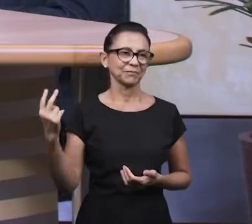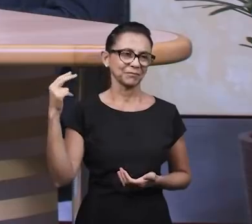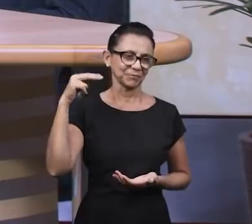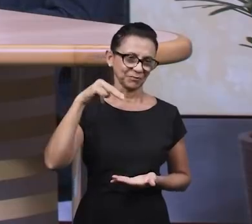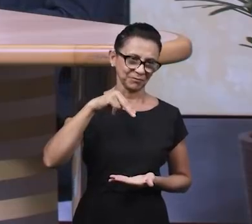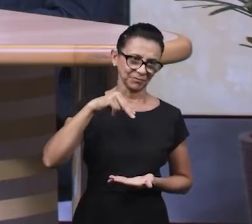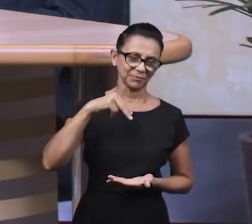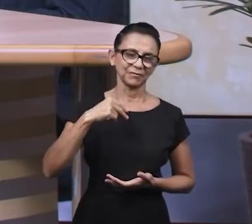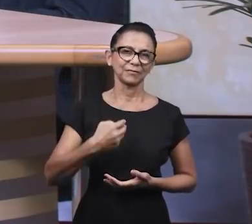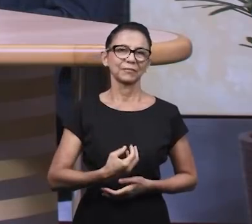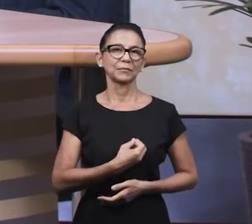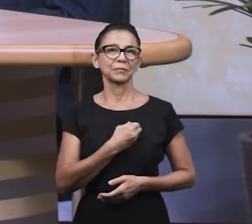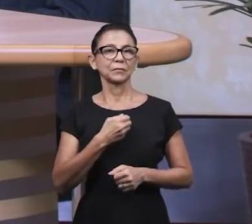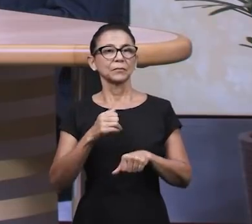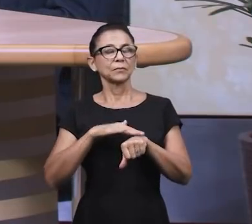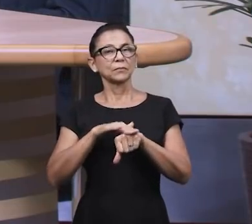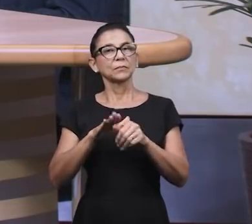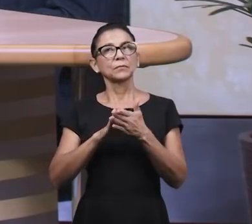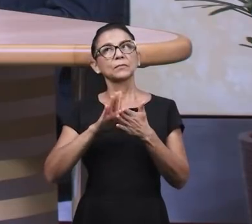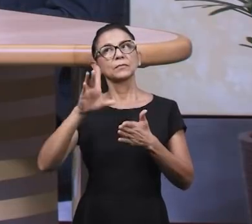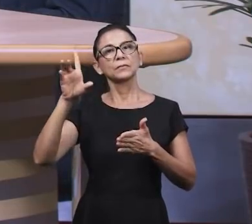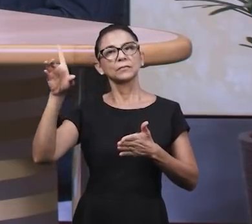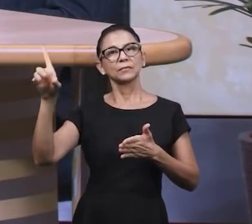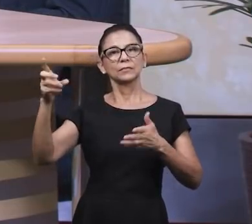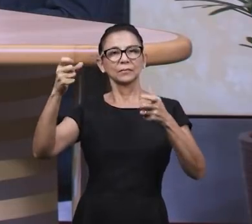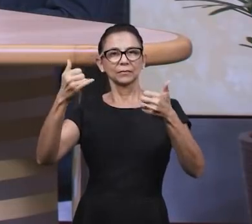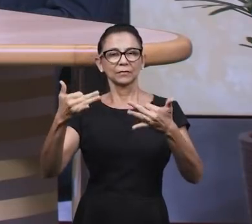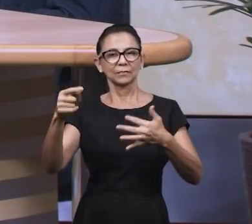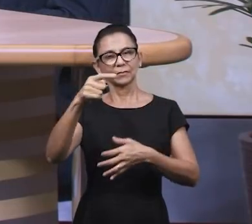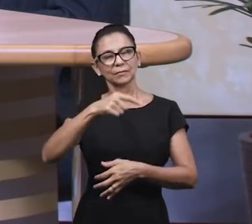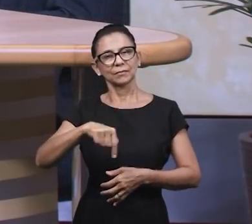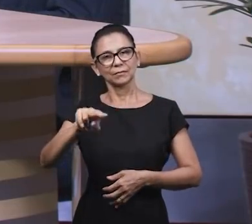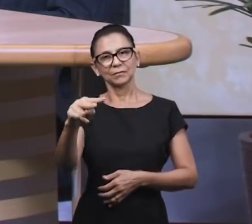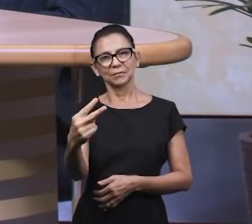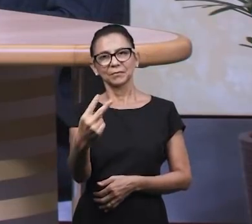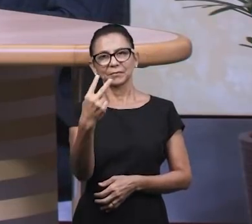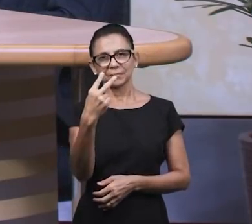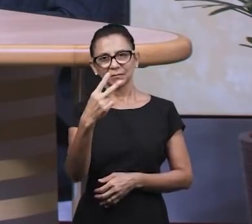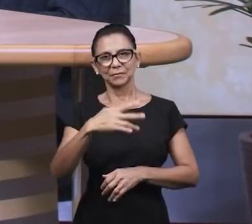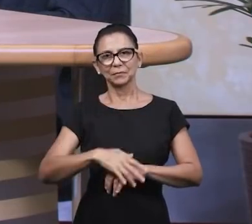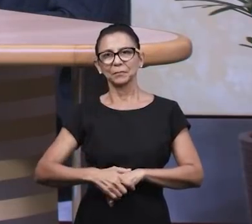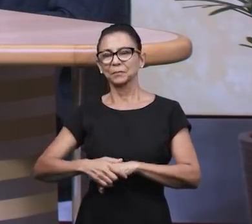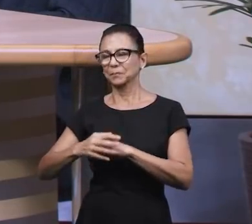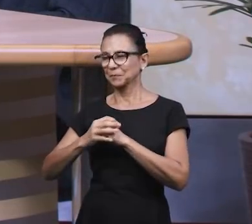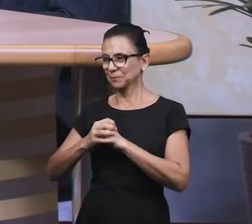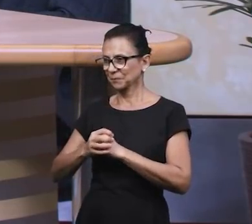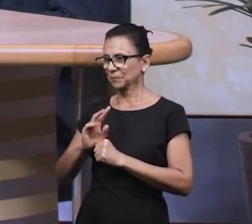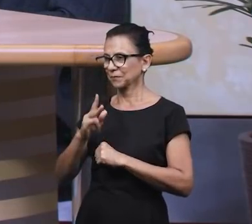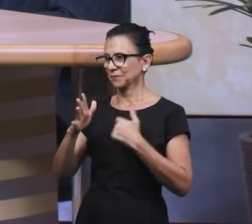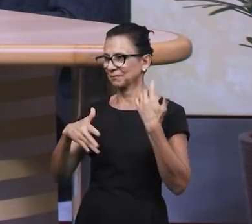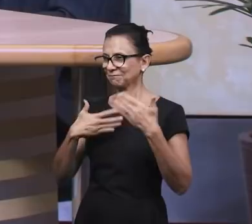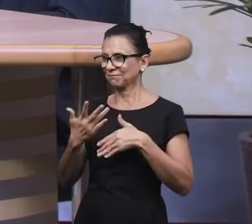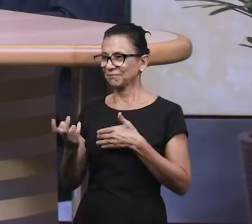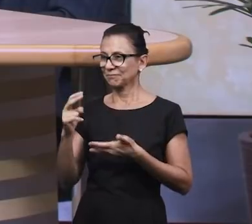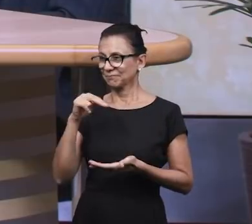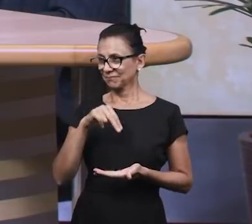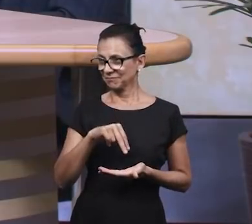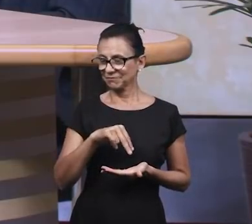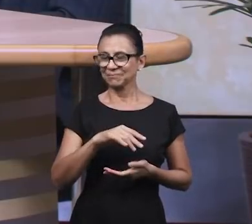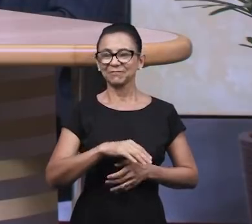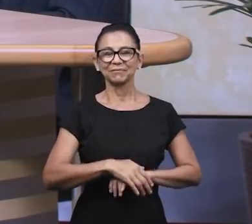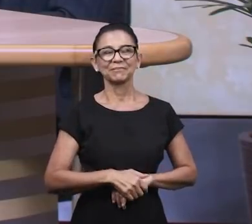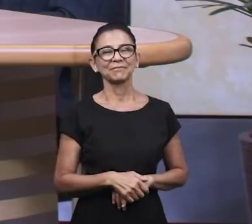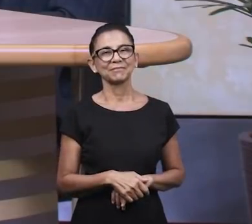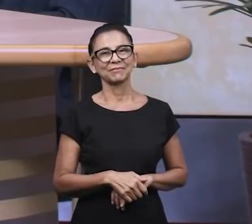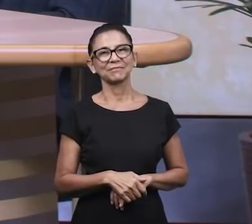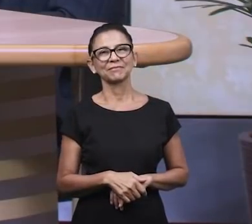por participar conosco do Conversas Bíblicas e trazer esses esclarecimentos para os irmãos aqui. Amém, pastor Josias. É sempre uma alegria poder estar aqui. Conte